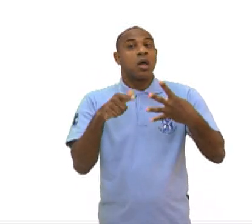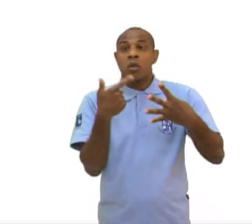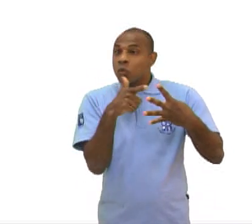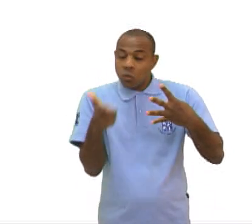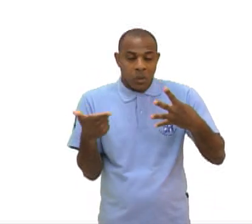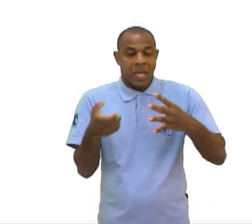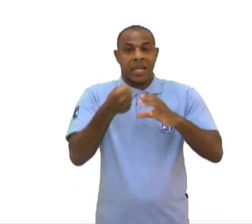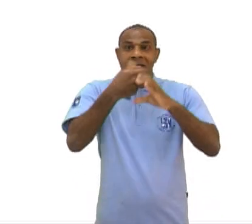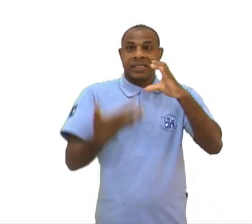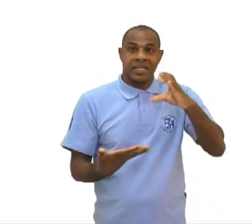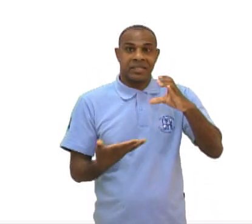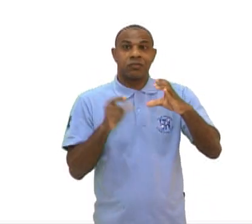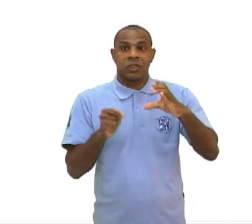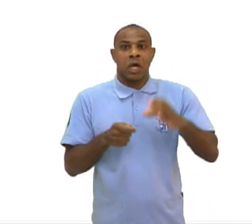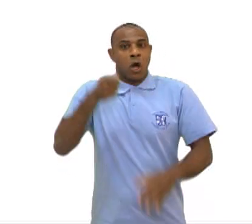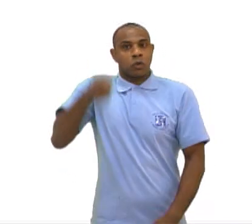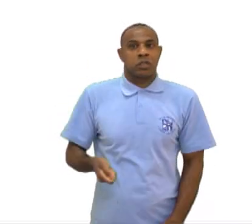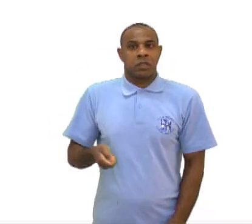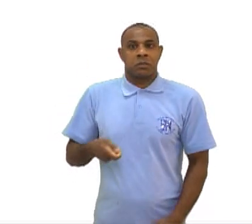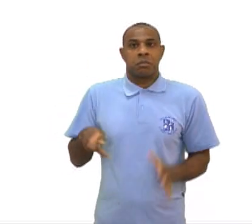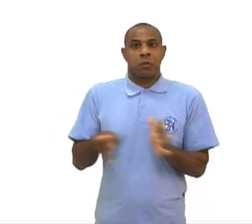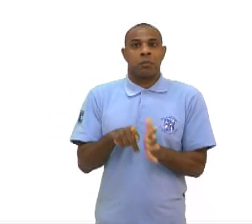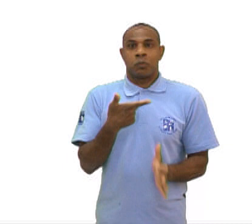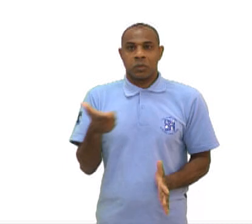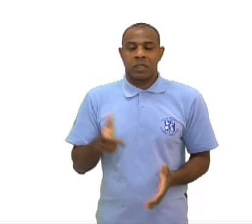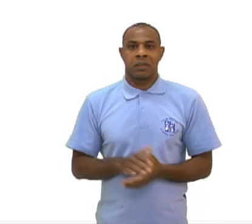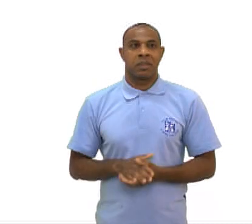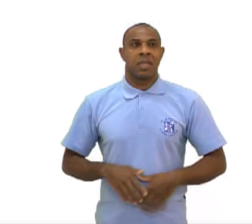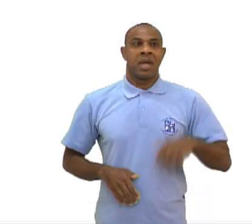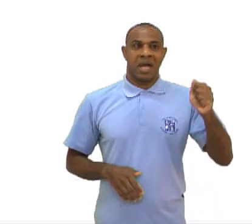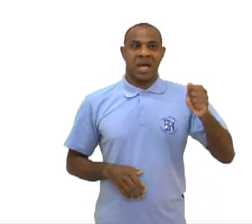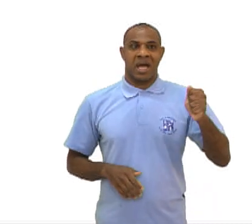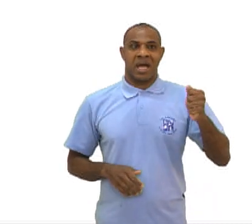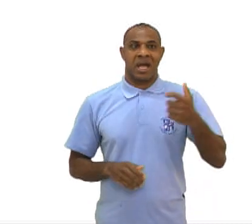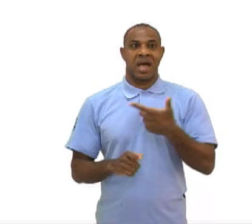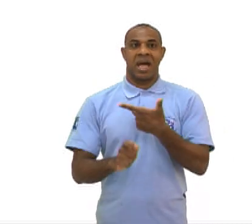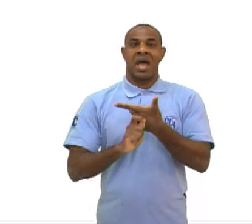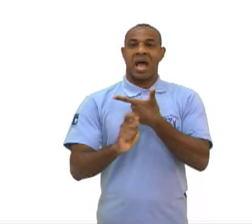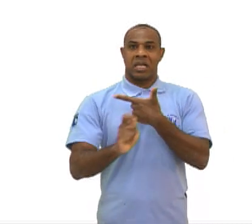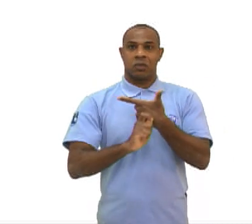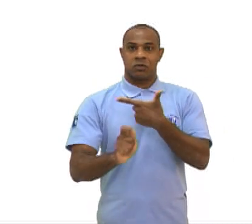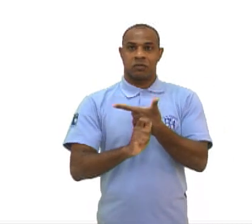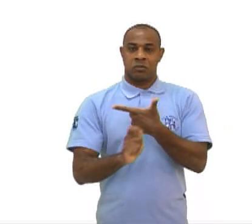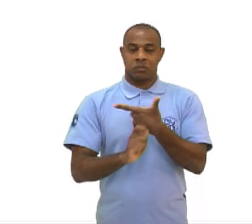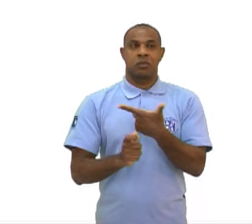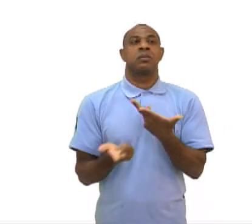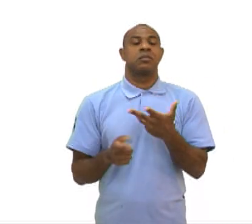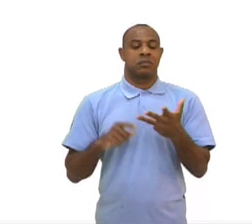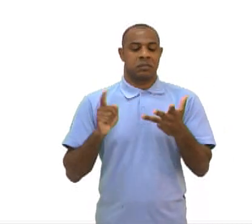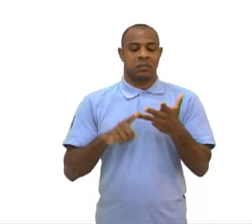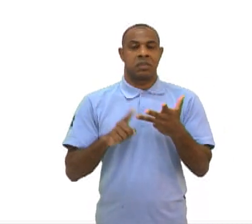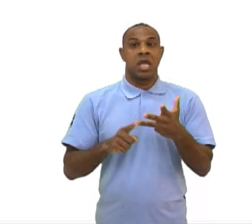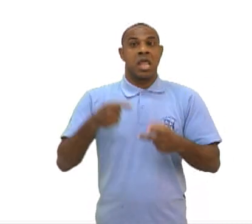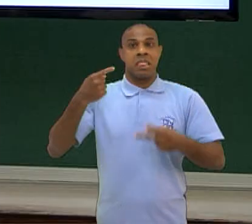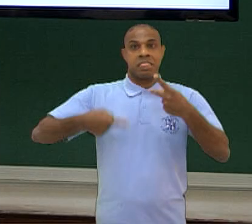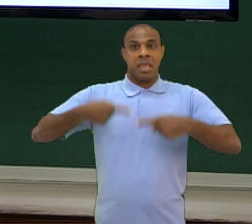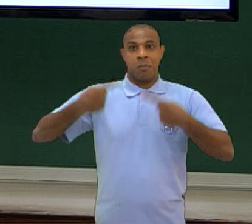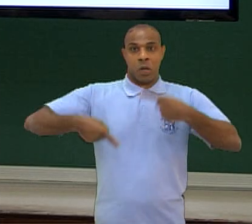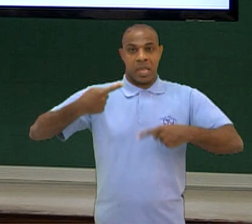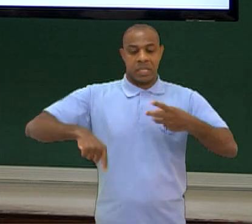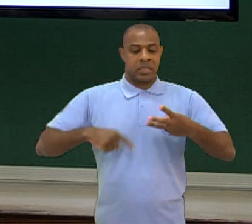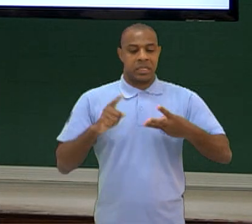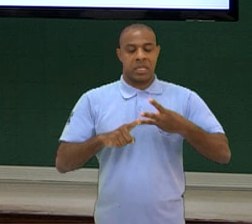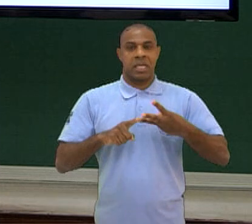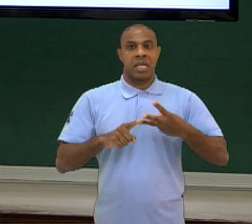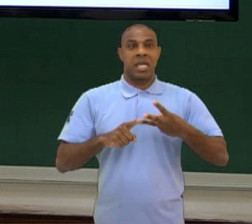uma característica do autoritarismo? Letra A, executivo com acúmulo de poder. B, democracia.